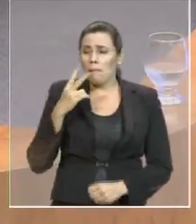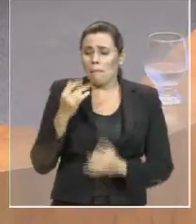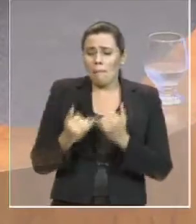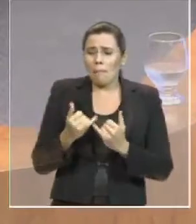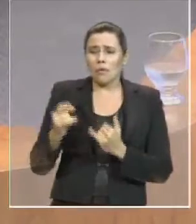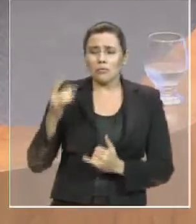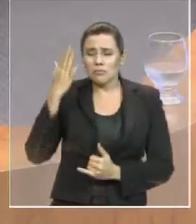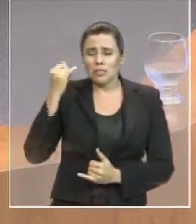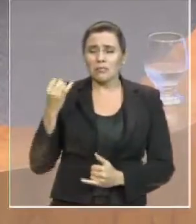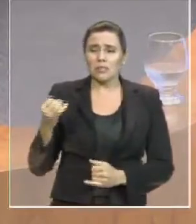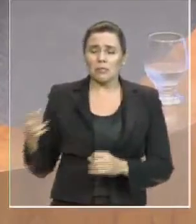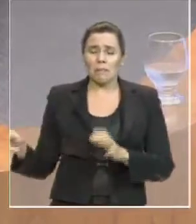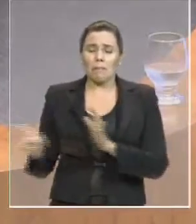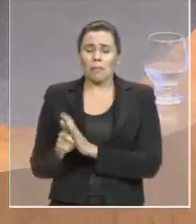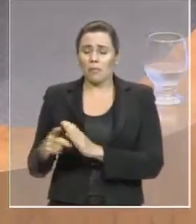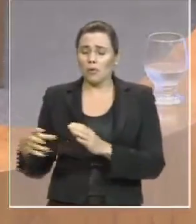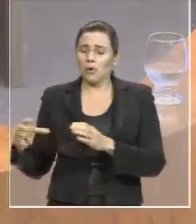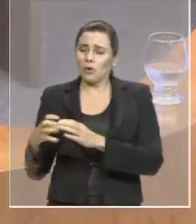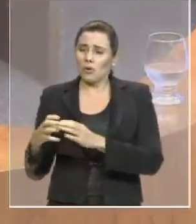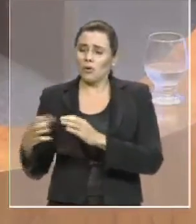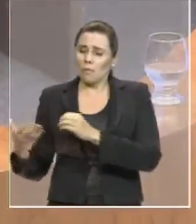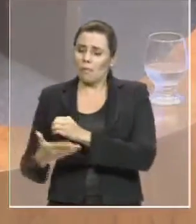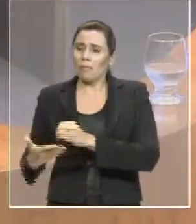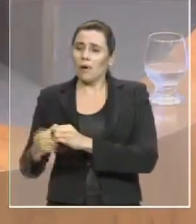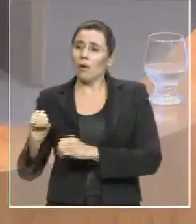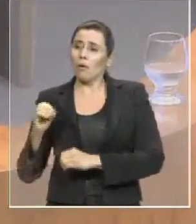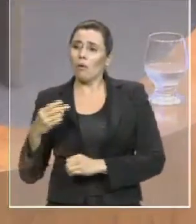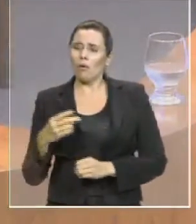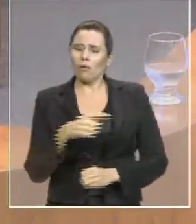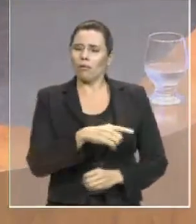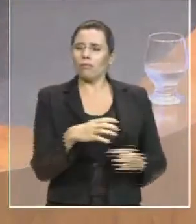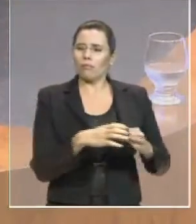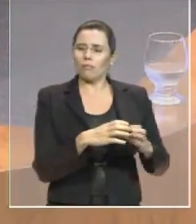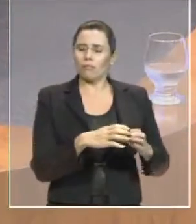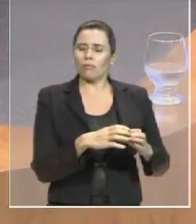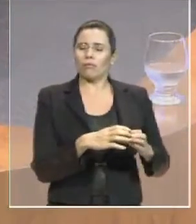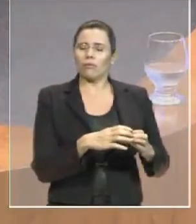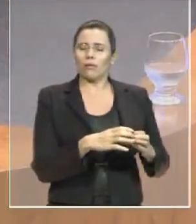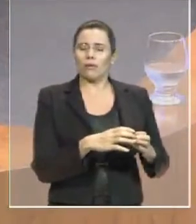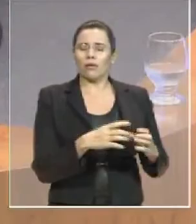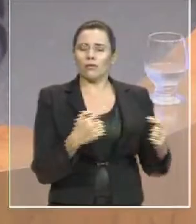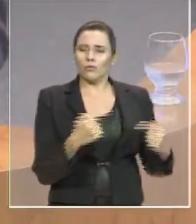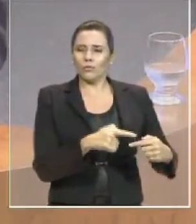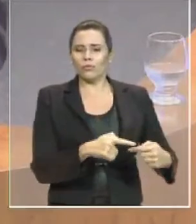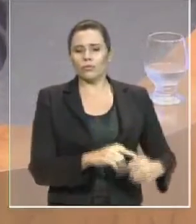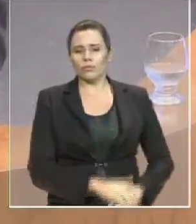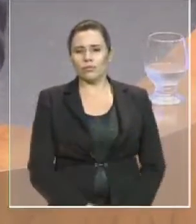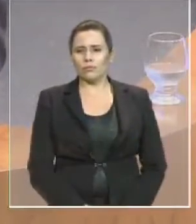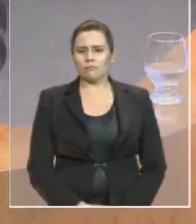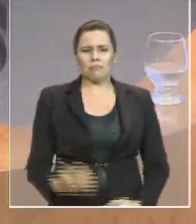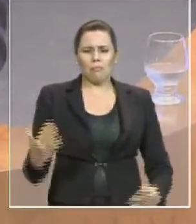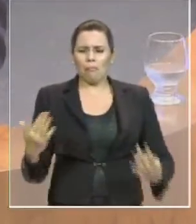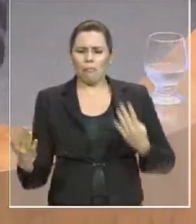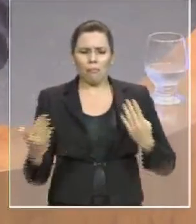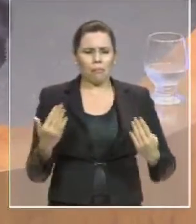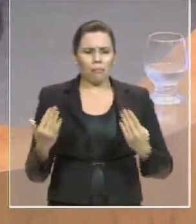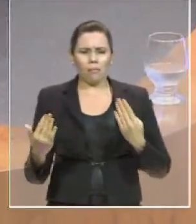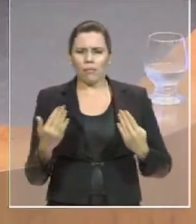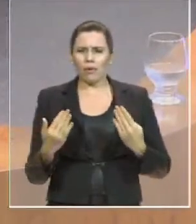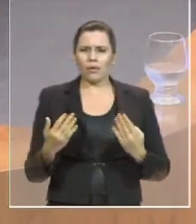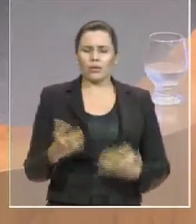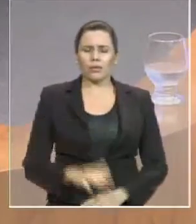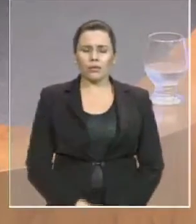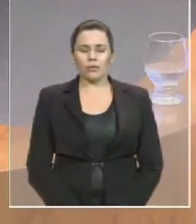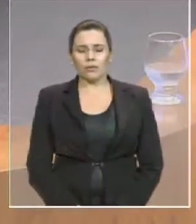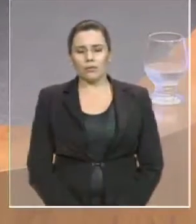São Luís é situação, em Timon é oposição, vive uma crise existencial constante, e aí talvez remete os